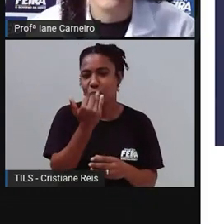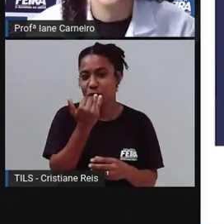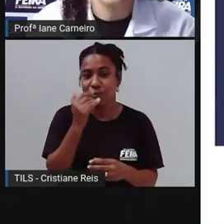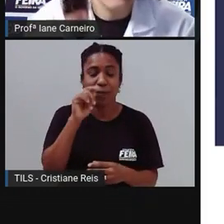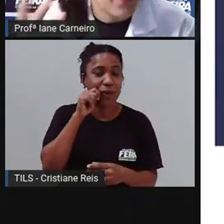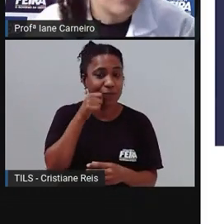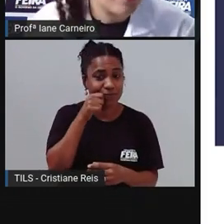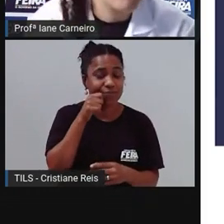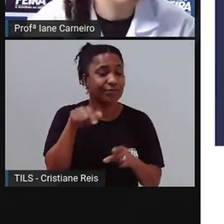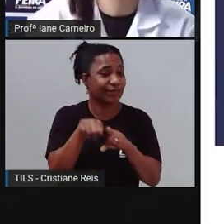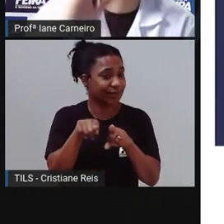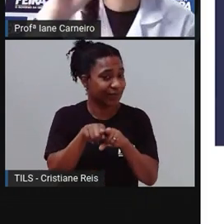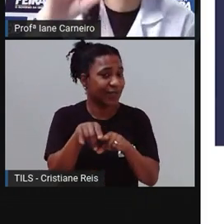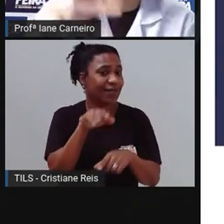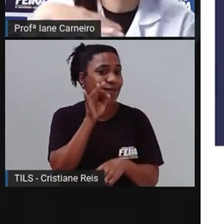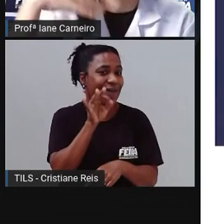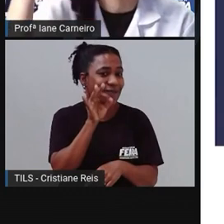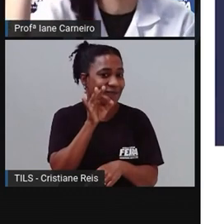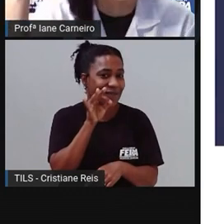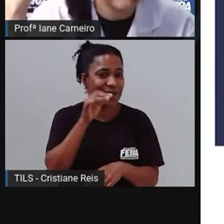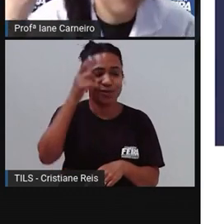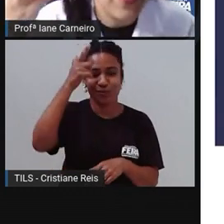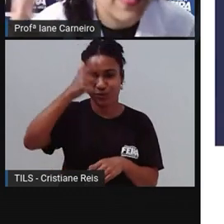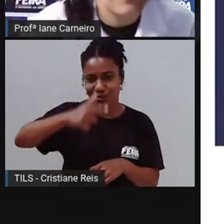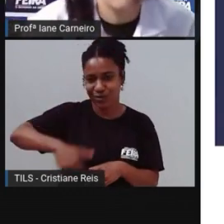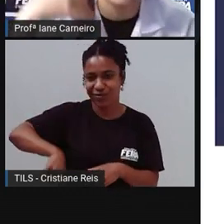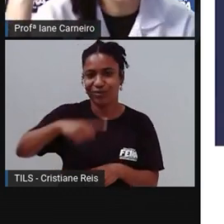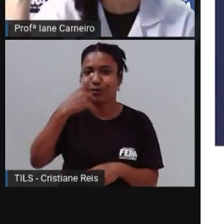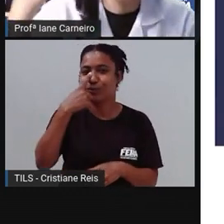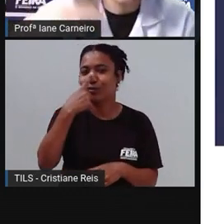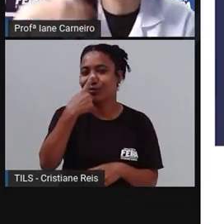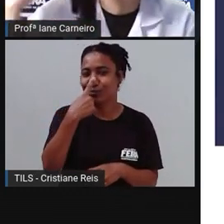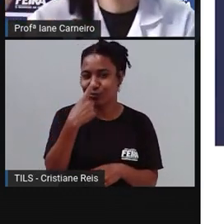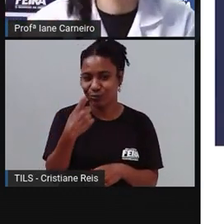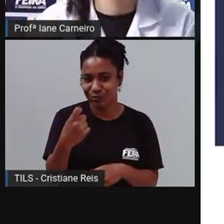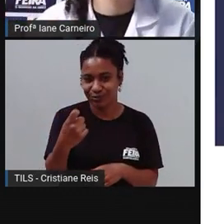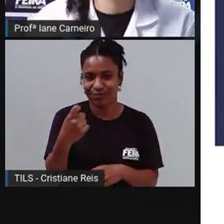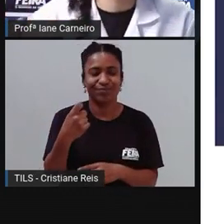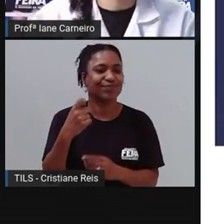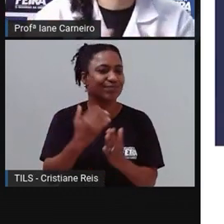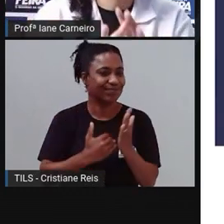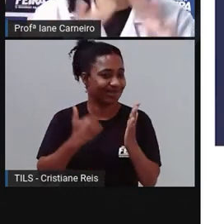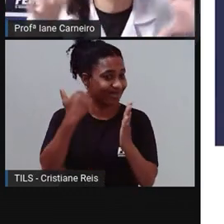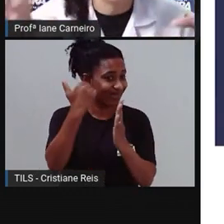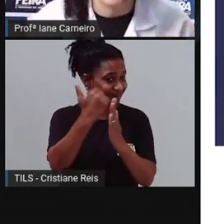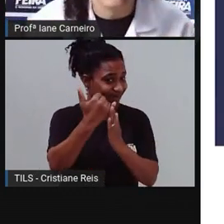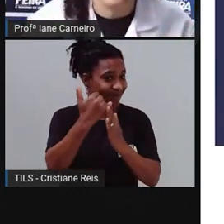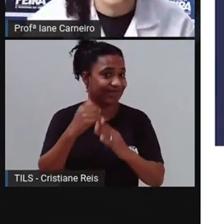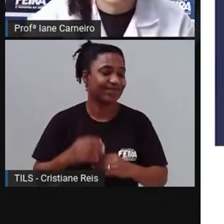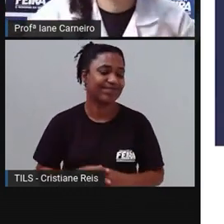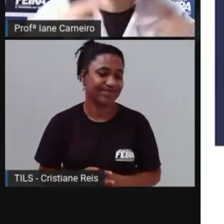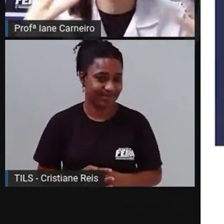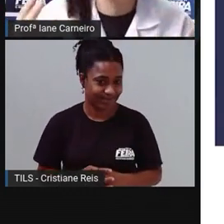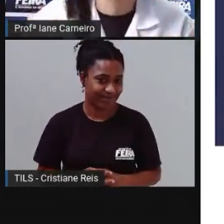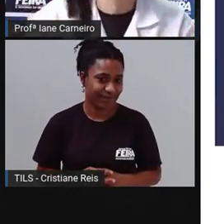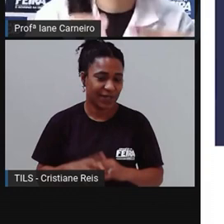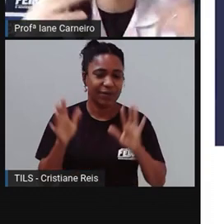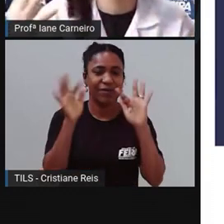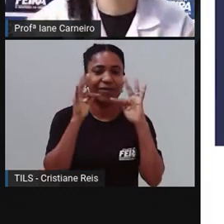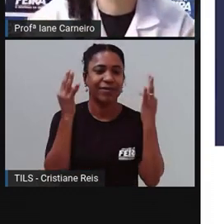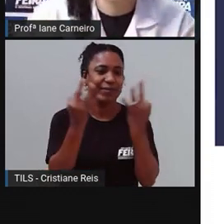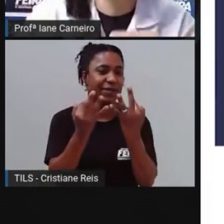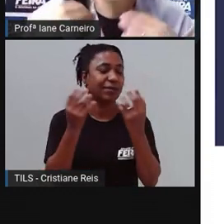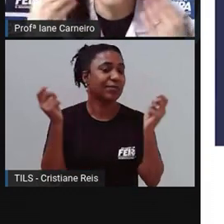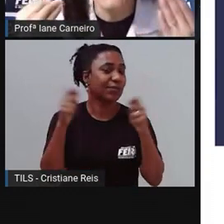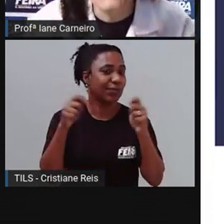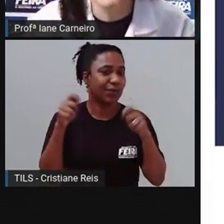também, né? E o pó de café. Então, de novo, outra vez a gente produz mais lixo. Então, durante o dia, uma família ela